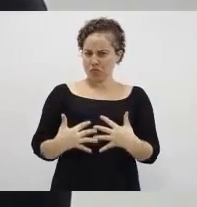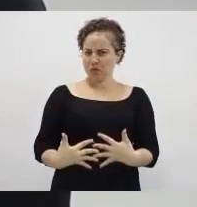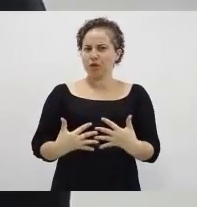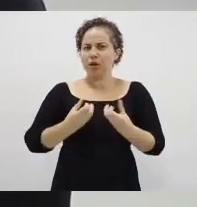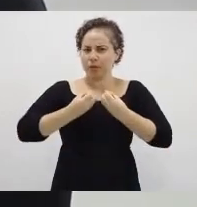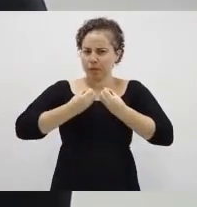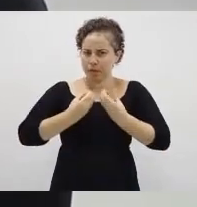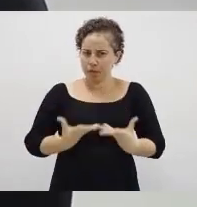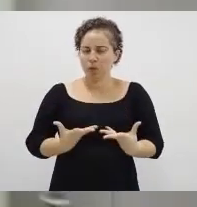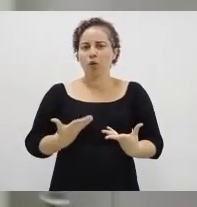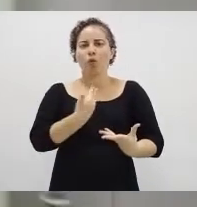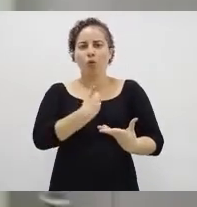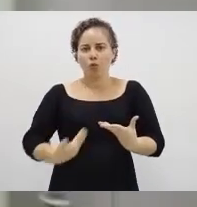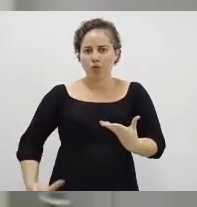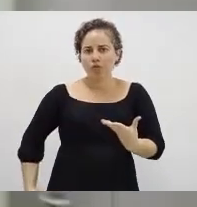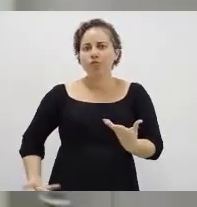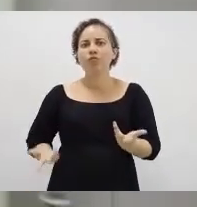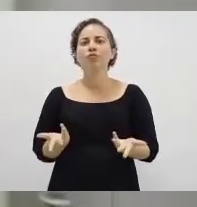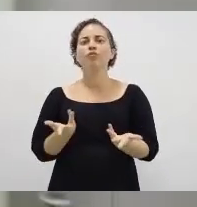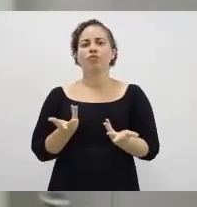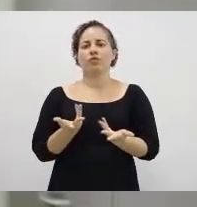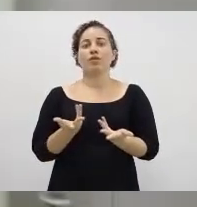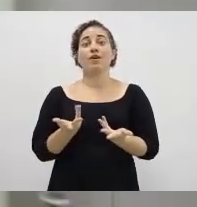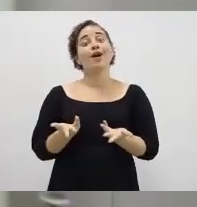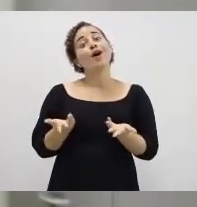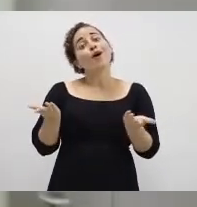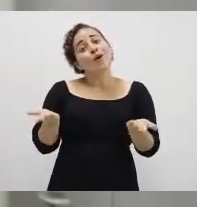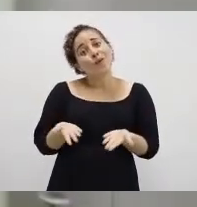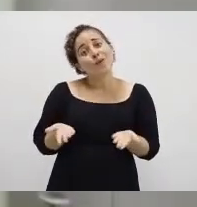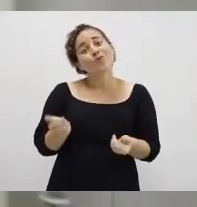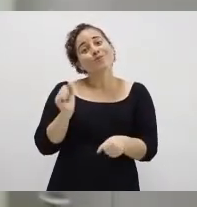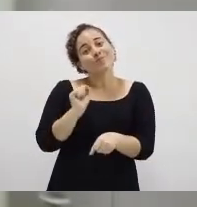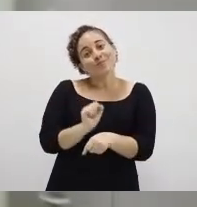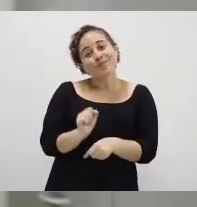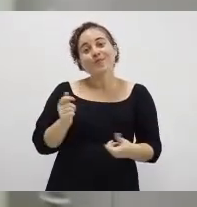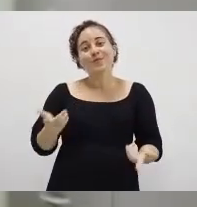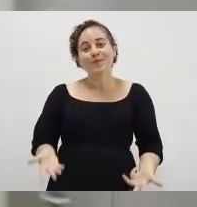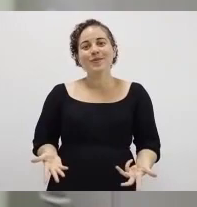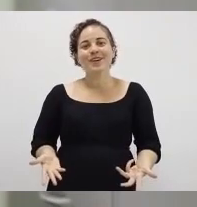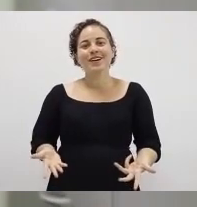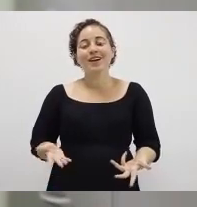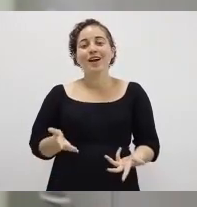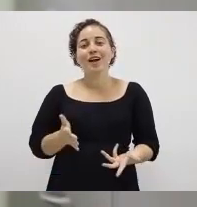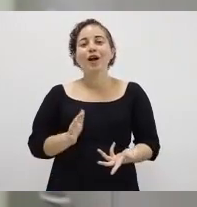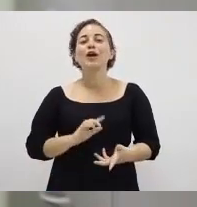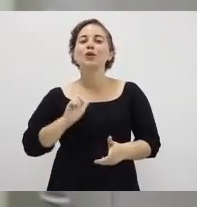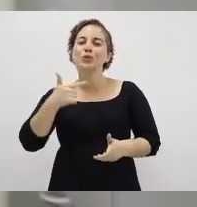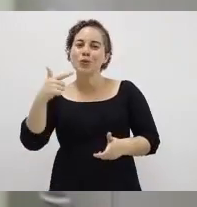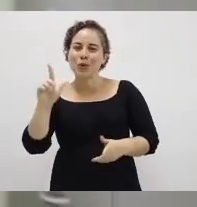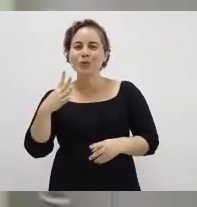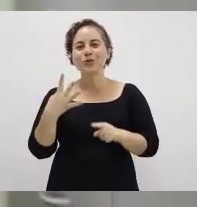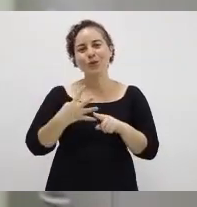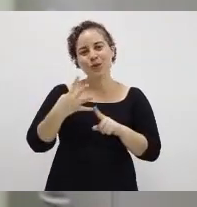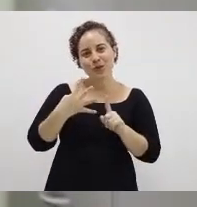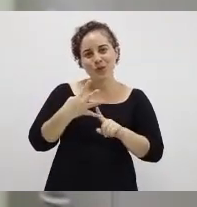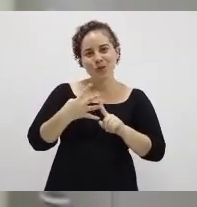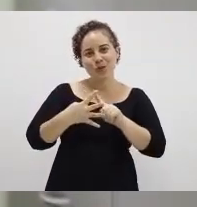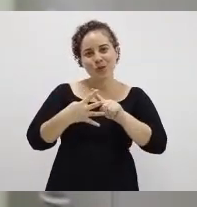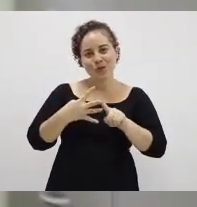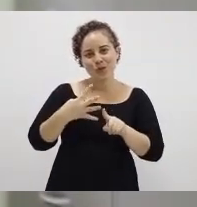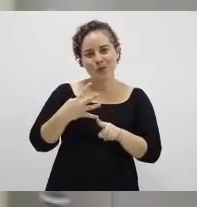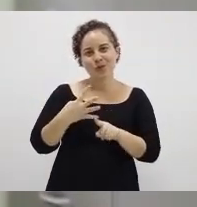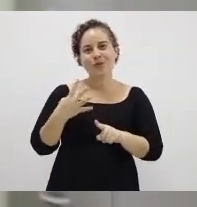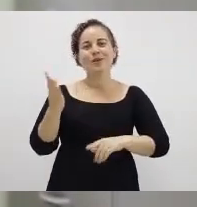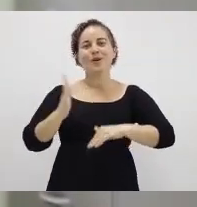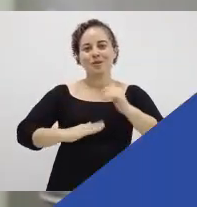como é que o governo funciona. A gente dá uma paradinha por aqui e se encontra na competência número 4. A gente se encontra em